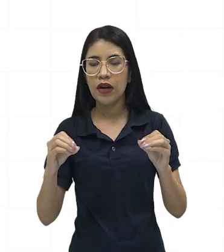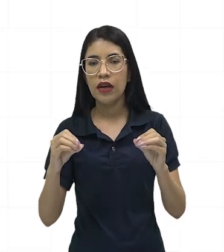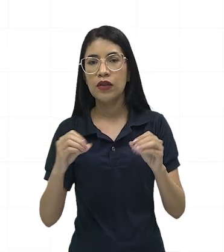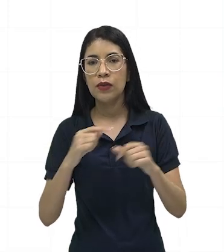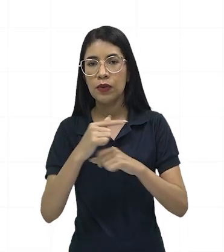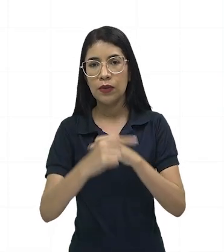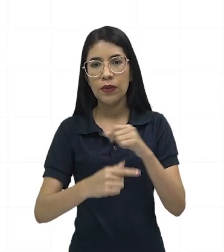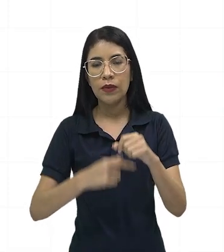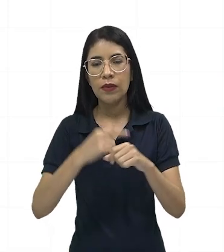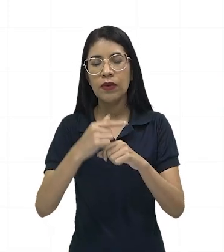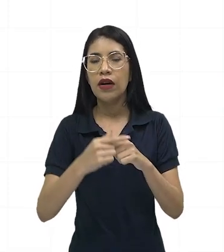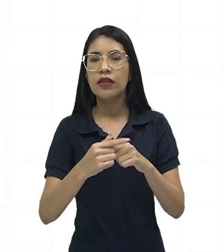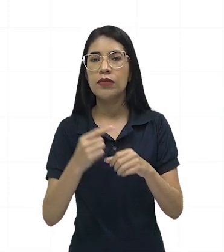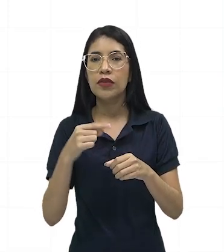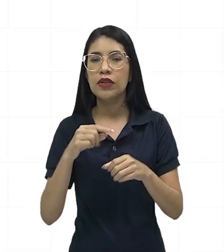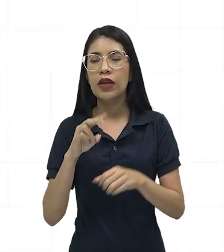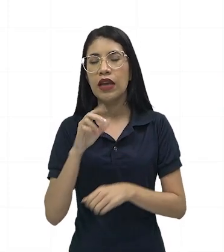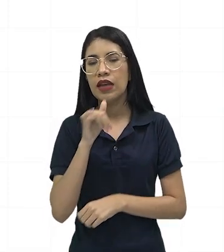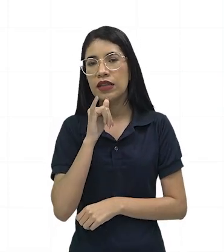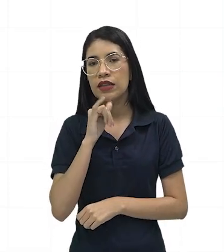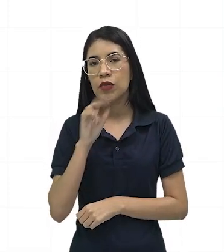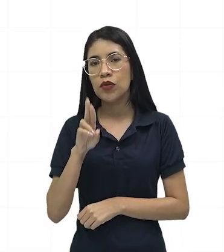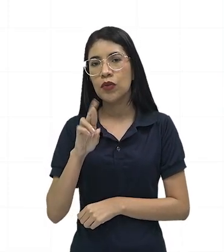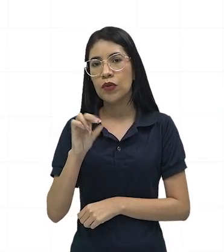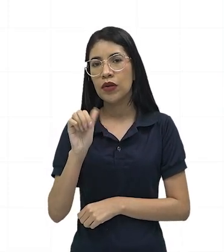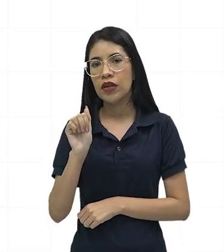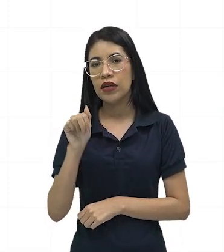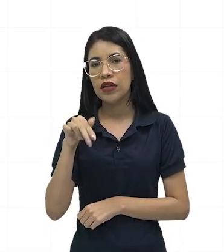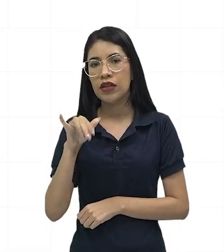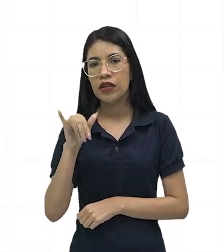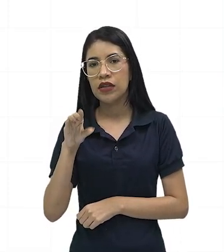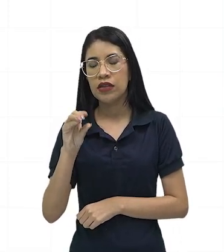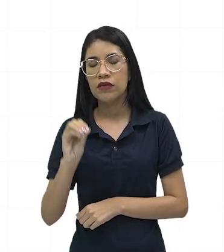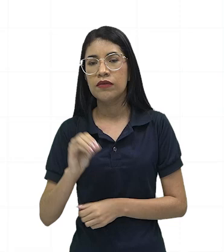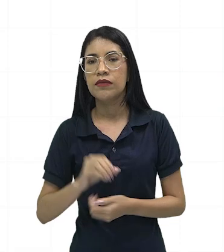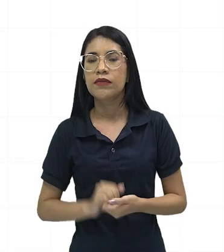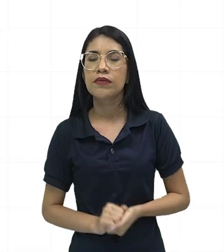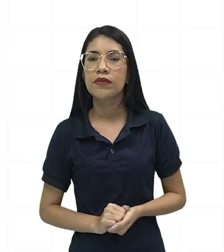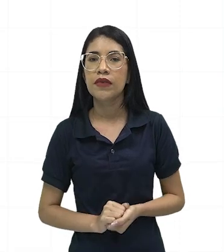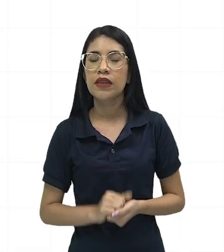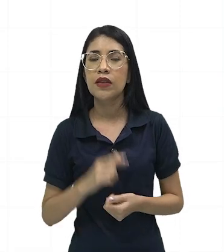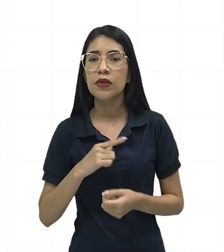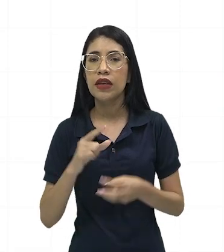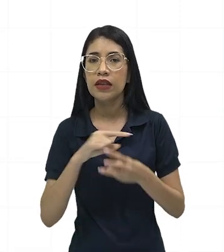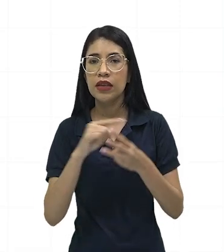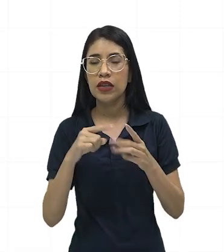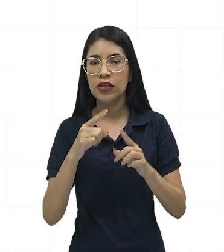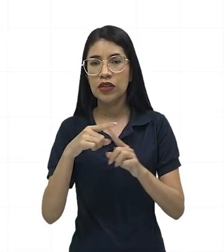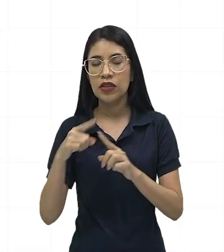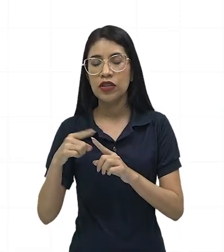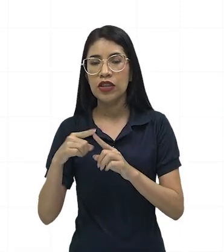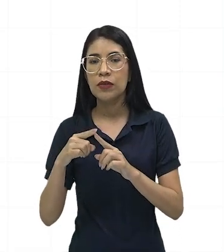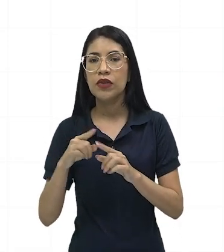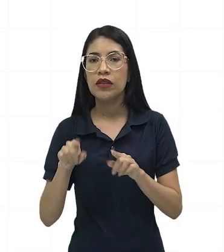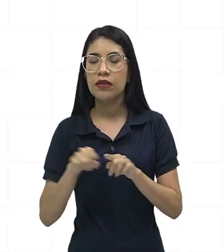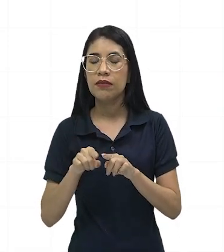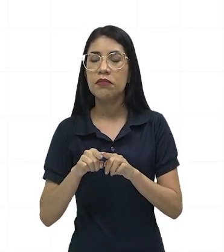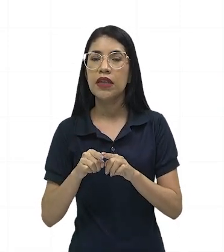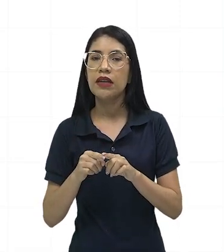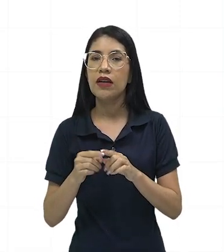átomos pesados, como o urânio, né? Então, nós temos aí usinas